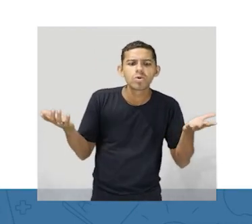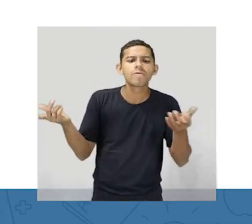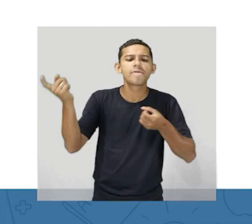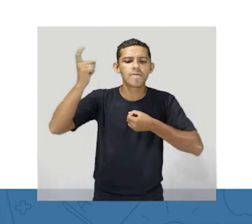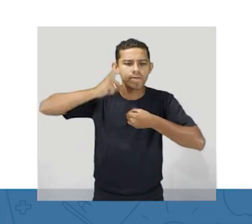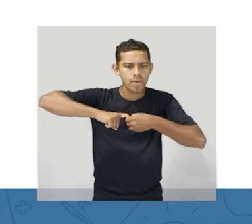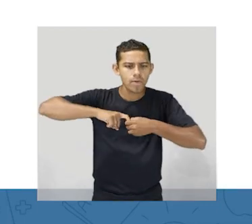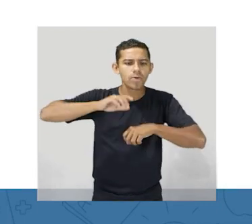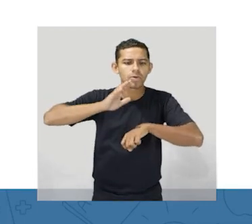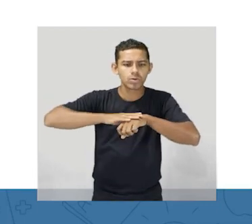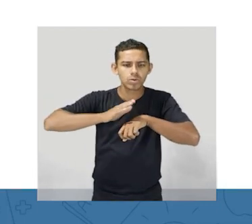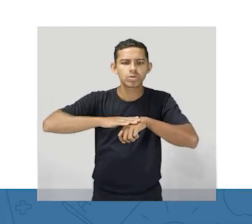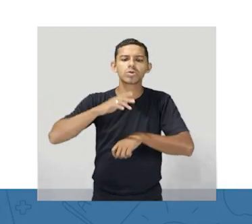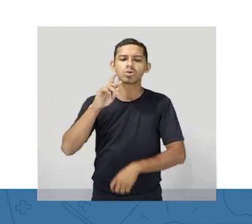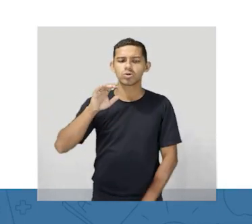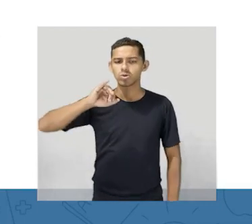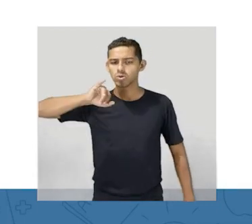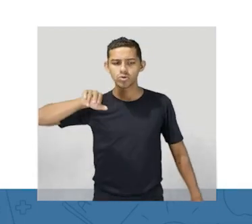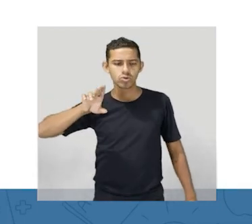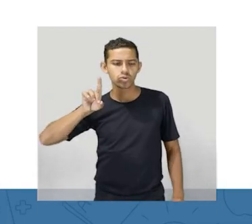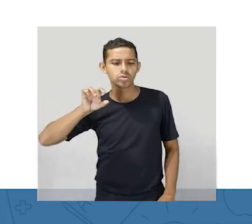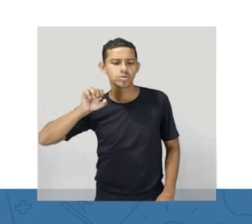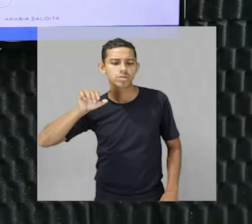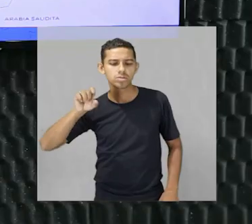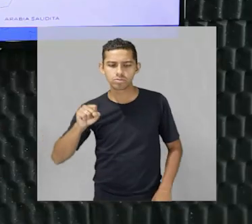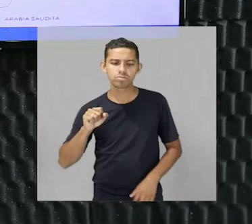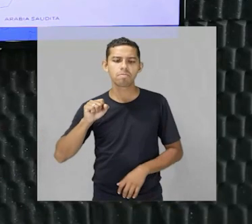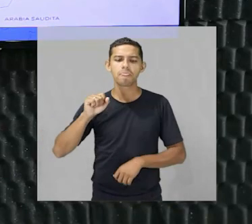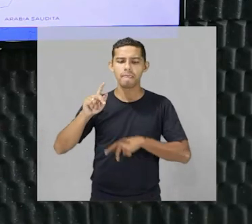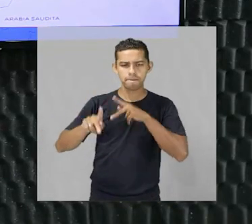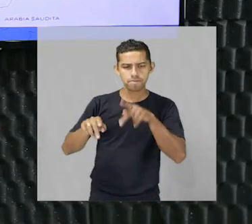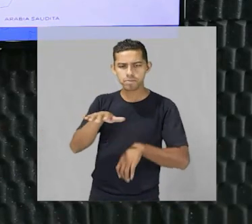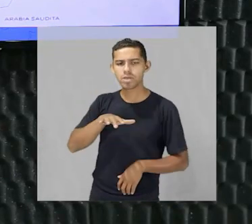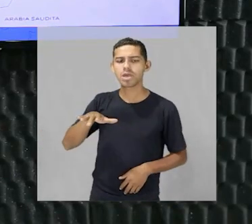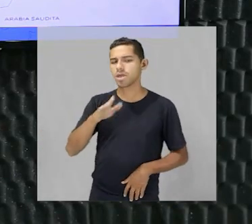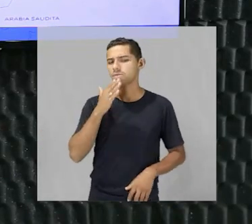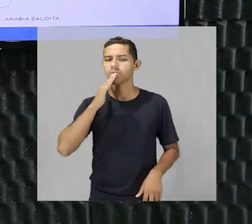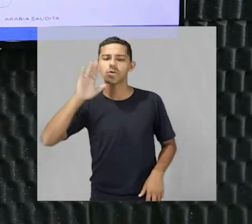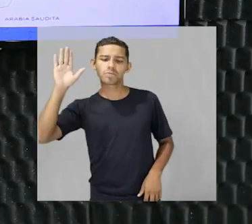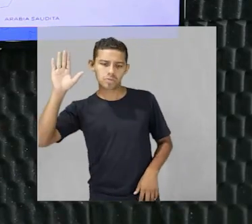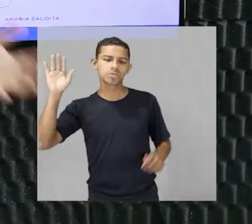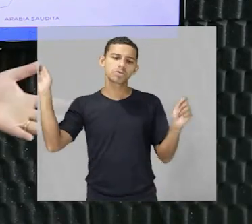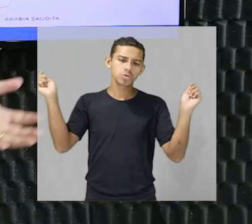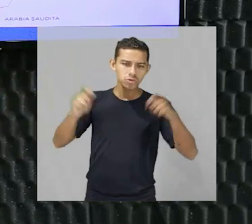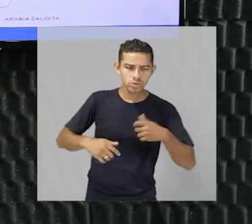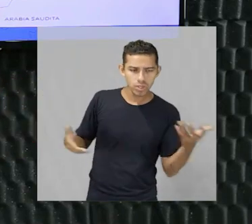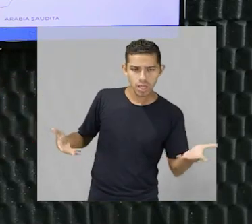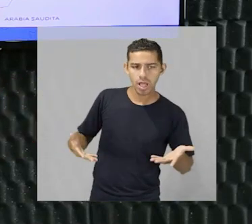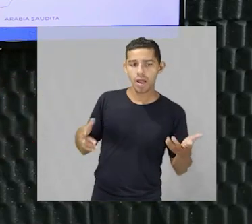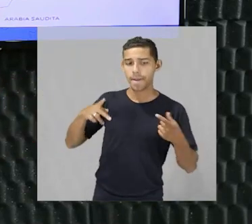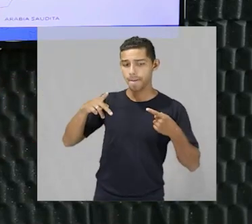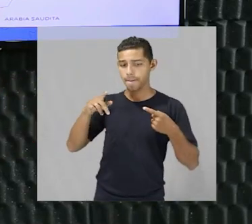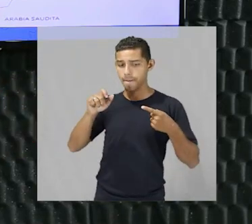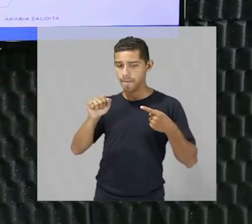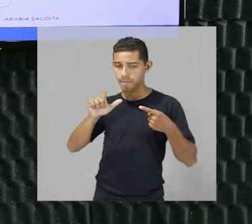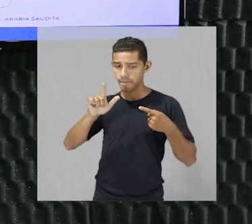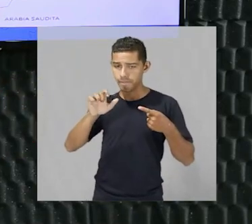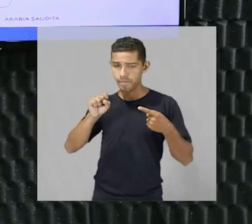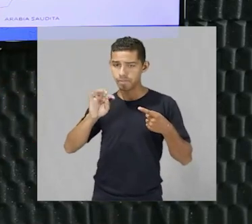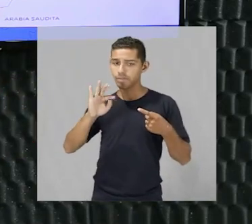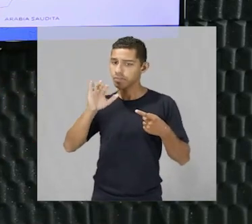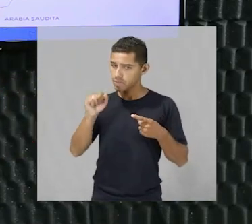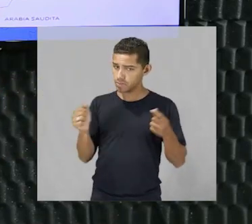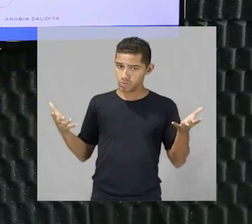volta, o retorno dos judeus à sua terra prometida, que era justamente a região, tá certo, ali da Palestina, que agora estava ocupada por muçulmanos. Mas o que